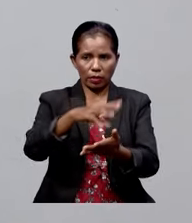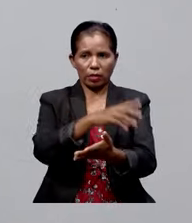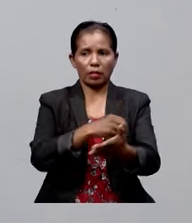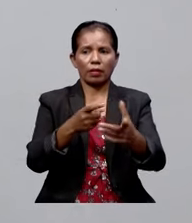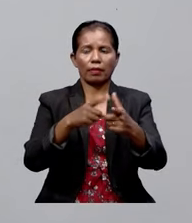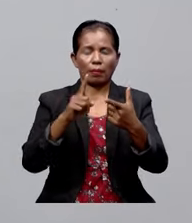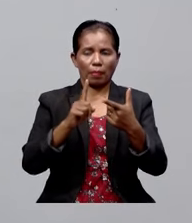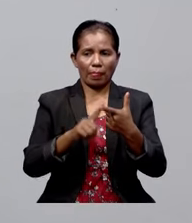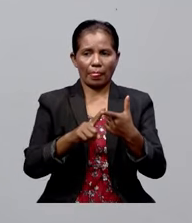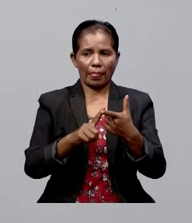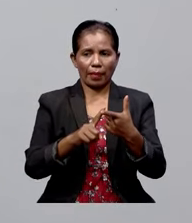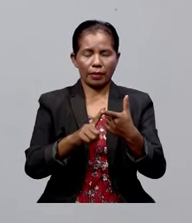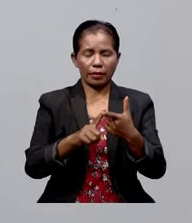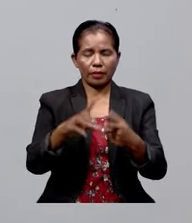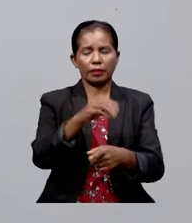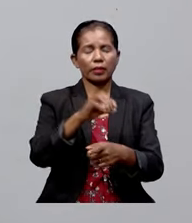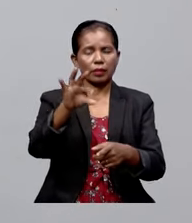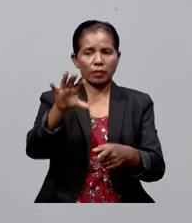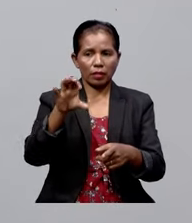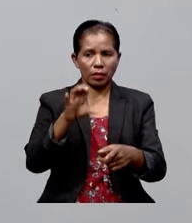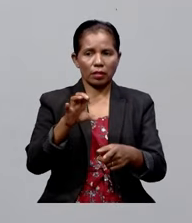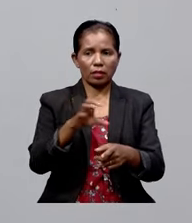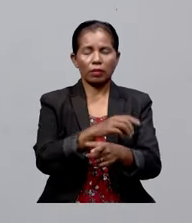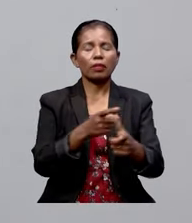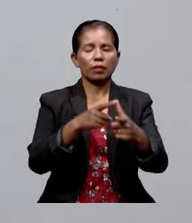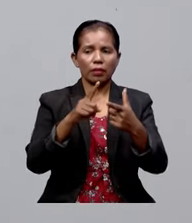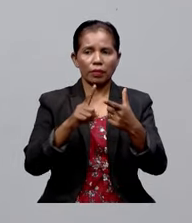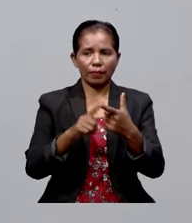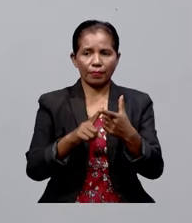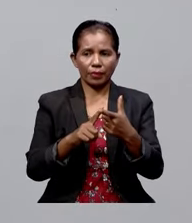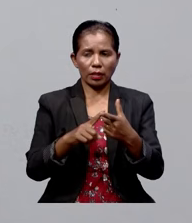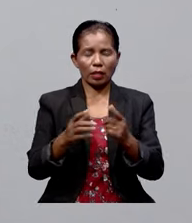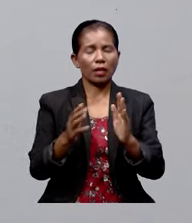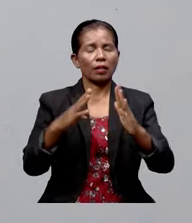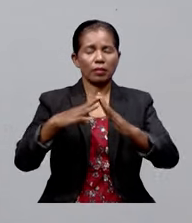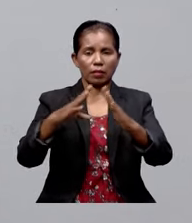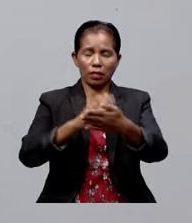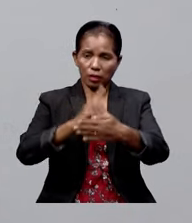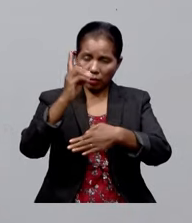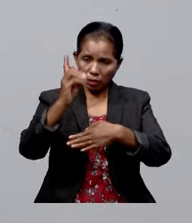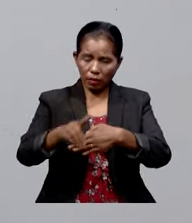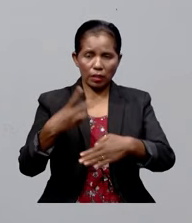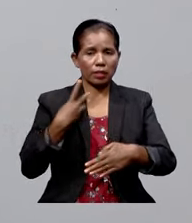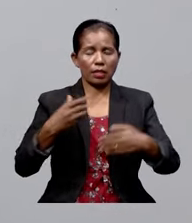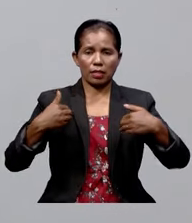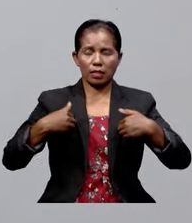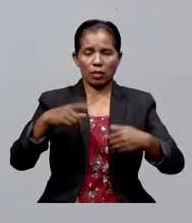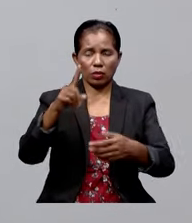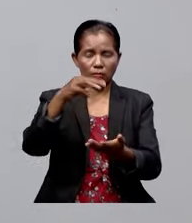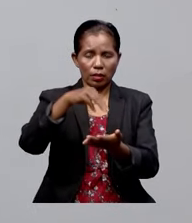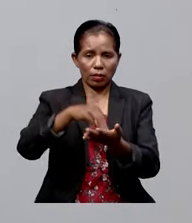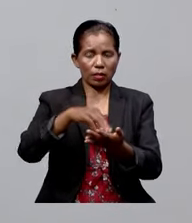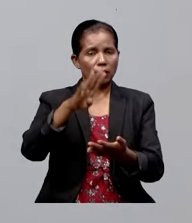990 mil e 400 dólares americanos, e capital de desenvolvimento, ITEA 1 milhão